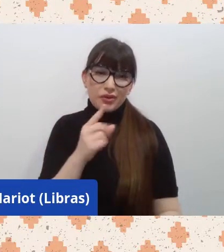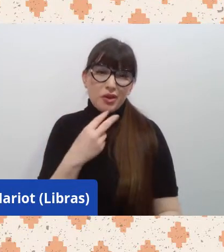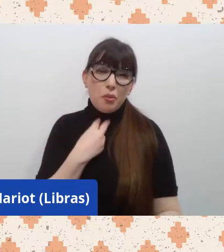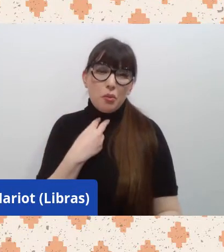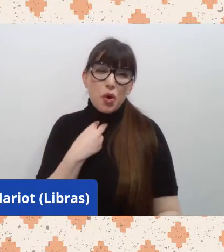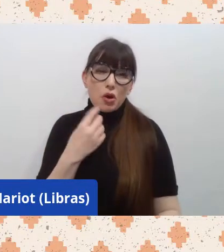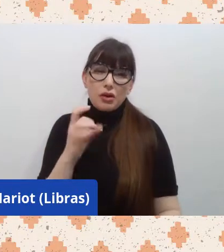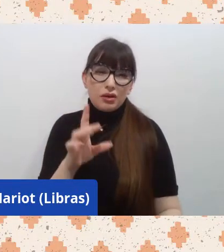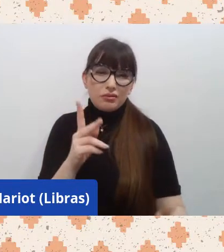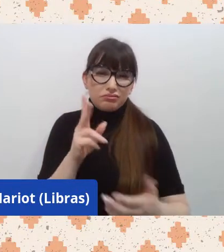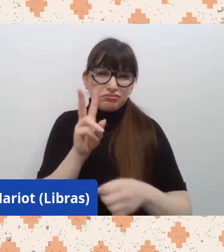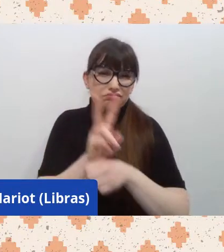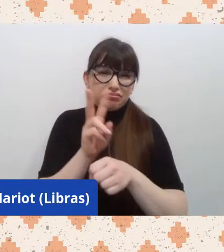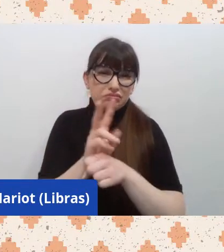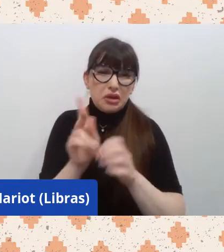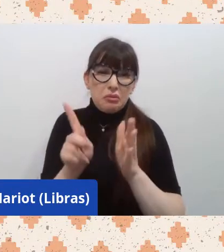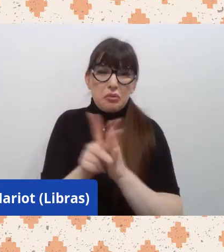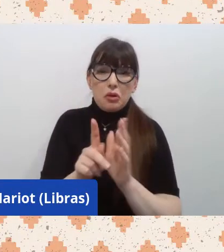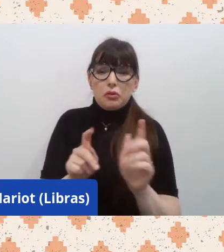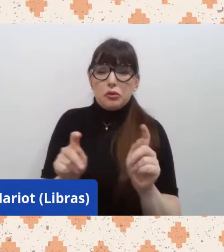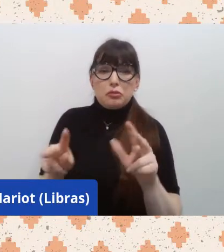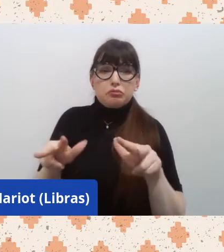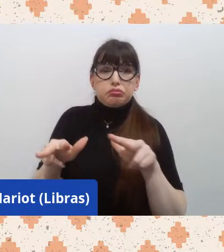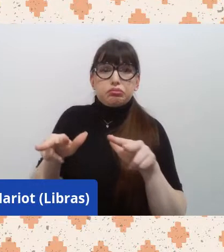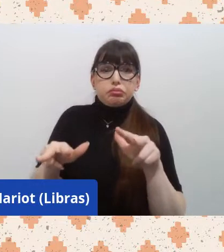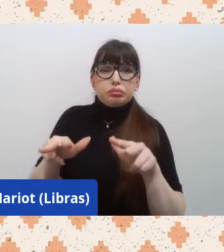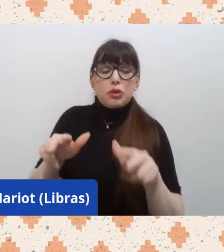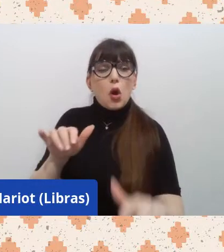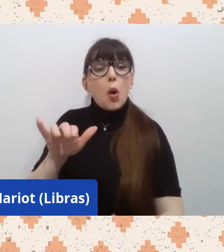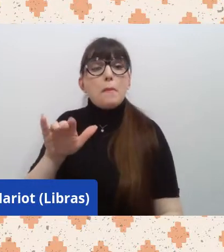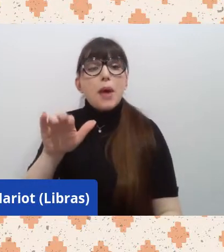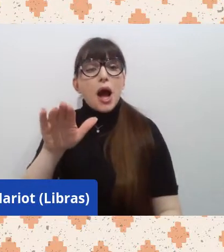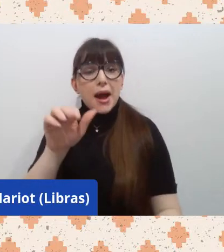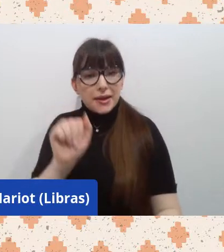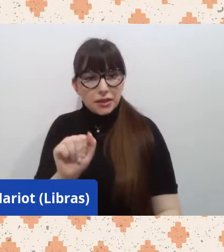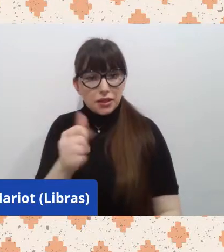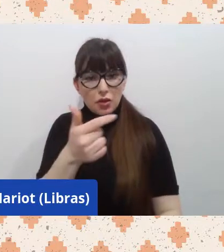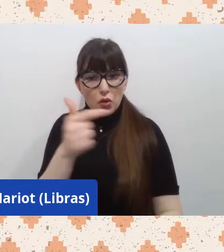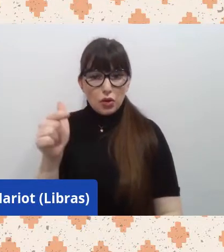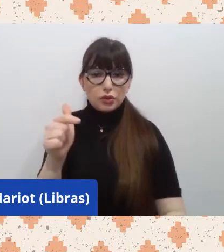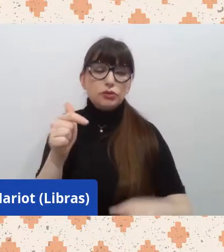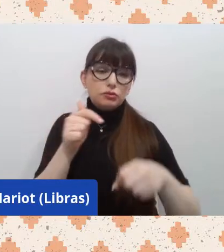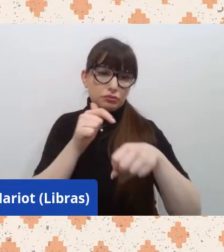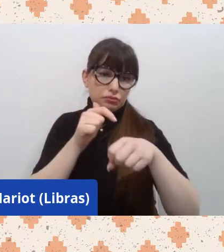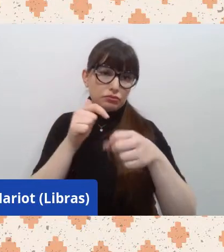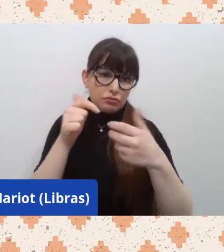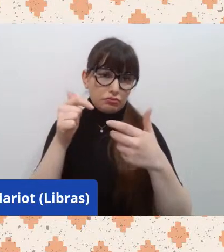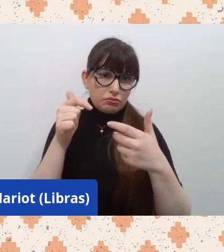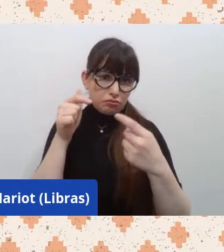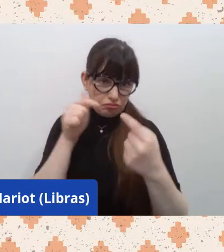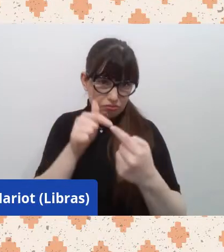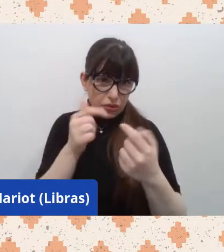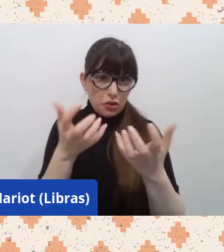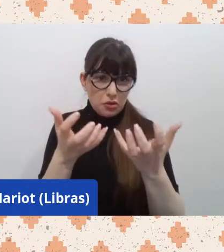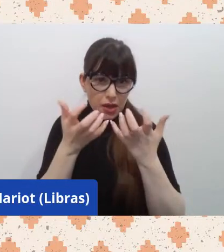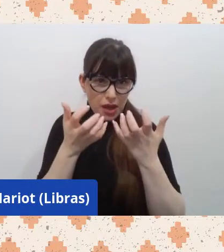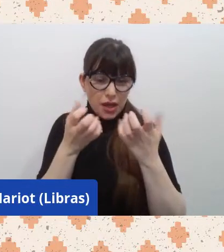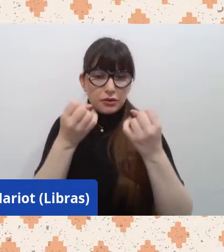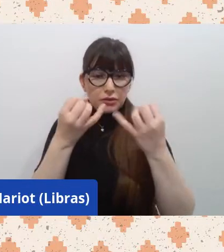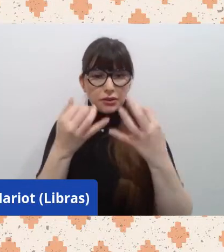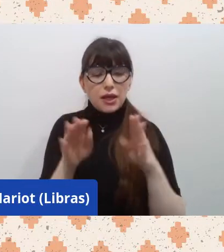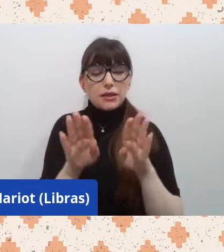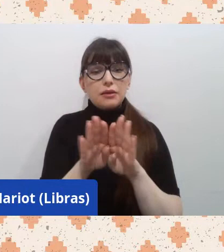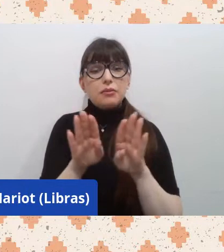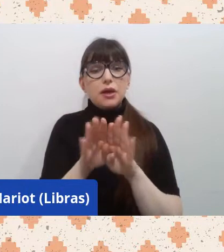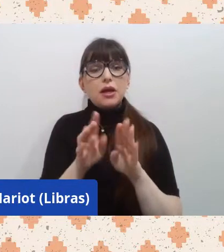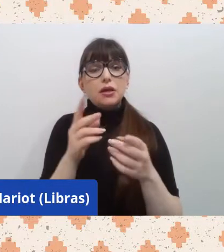como cobaias humanas. Um outro ponto que eu gostaria aqui de destacar é que sempre que debatemos a questão